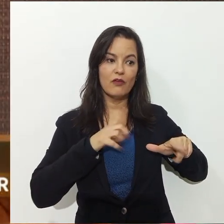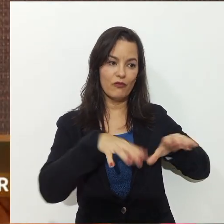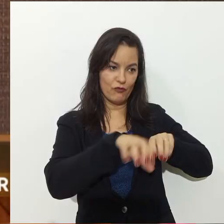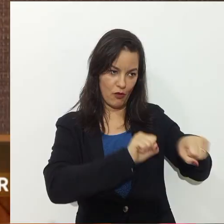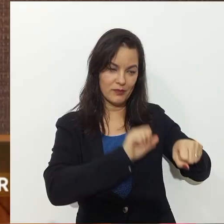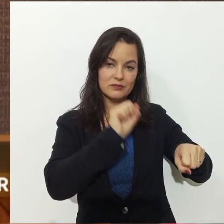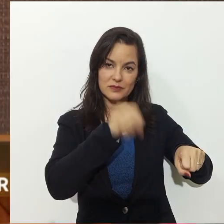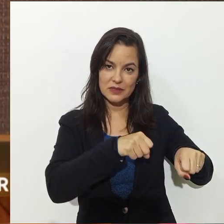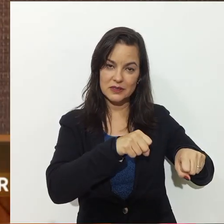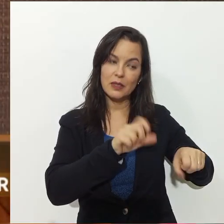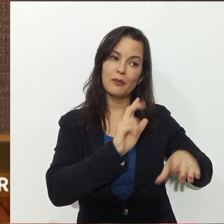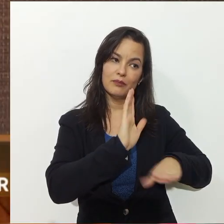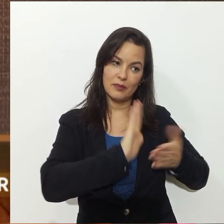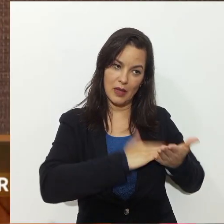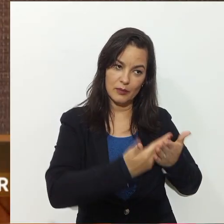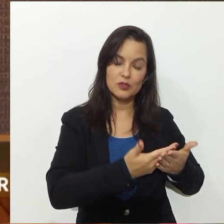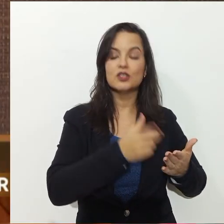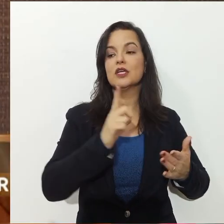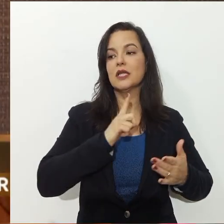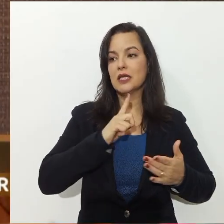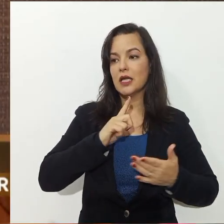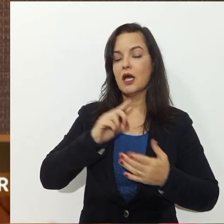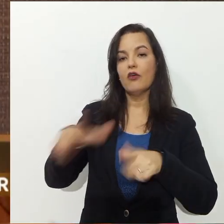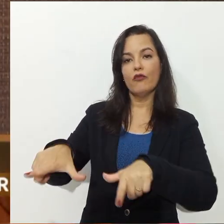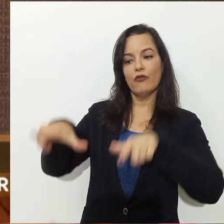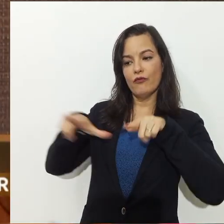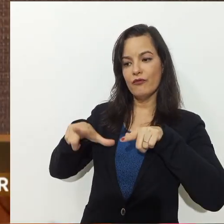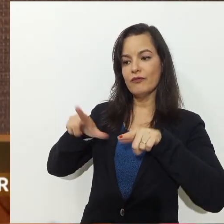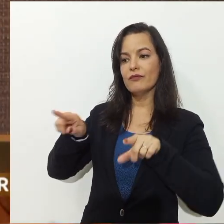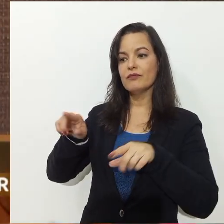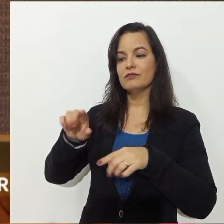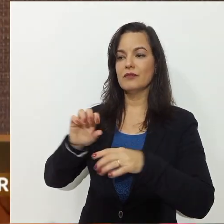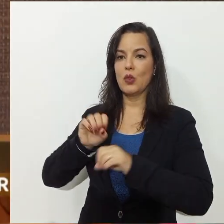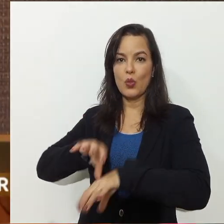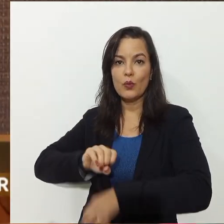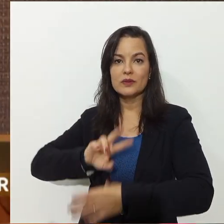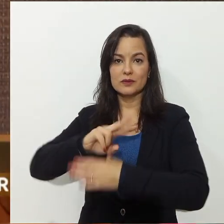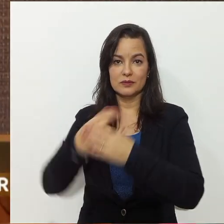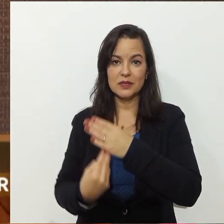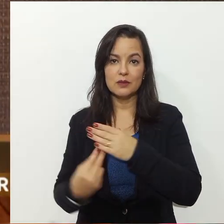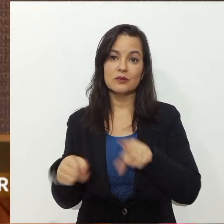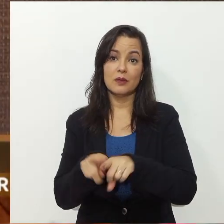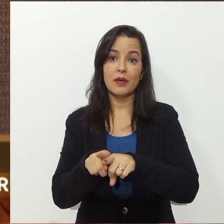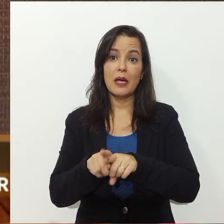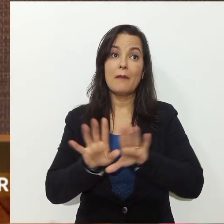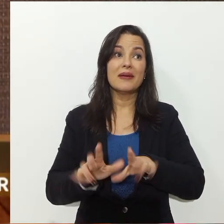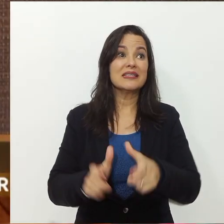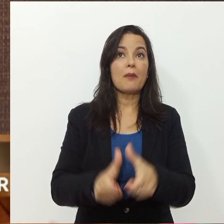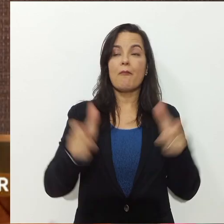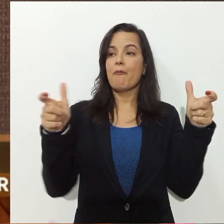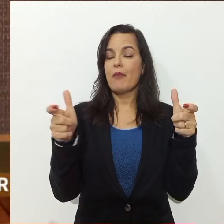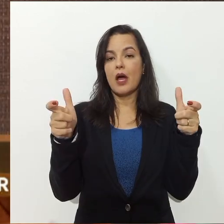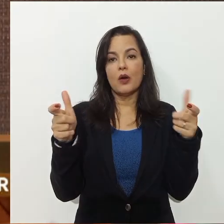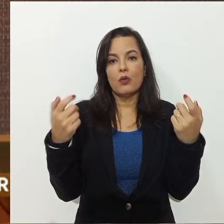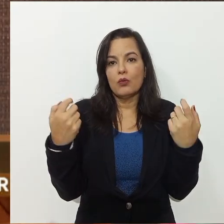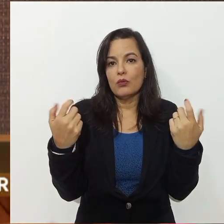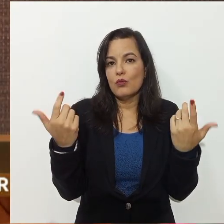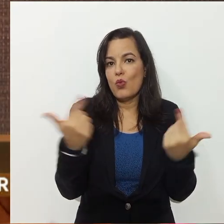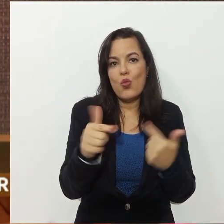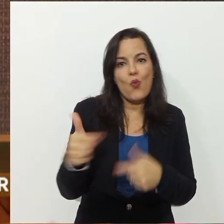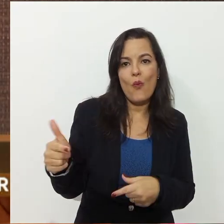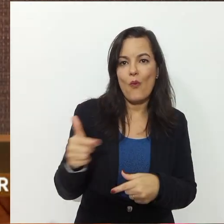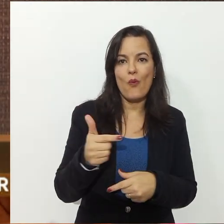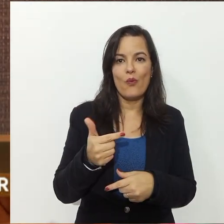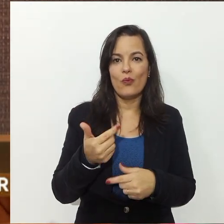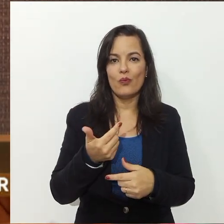2, mas nem sempre é assim. Nem todo intérprete é professor, e nem todo professor necessariamente é